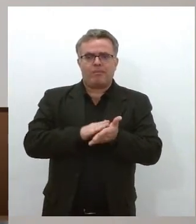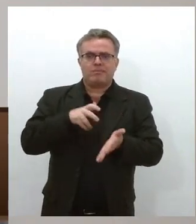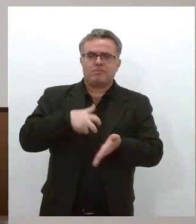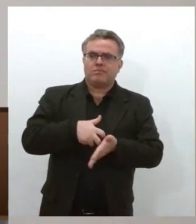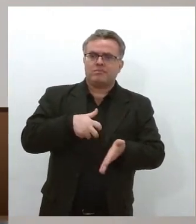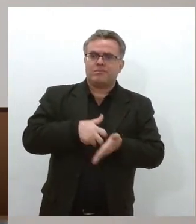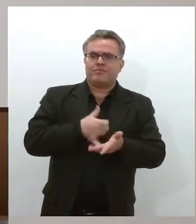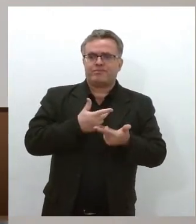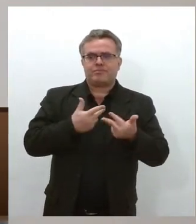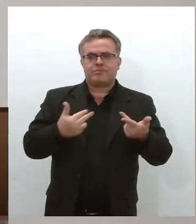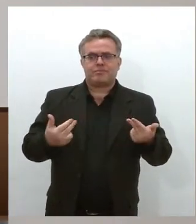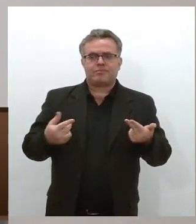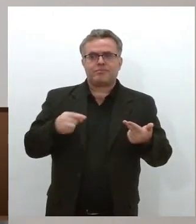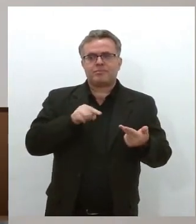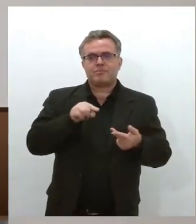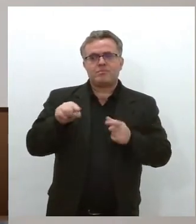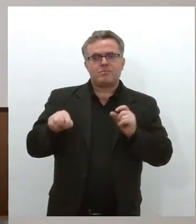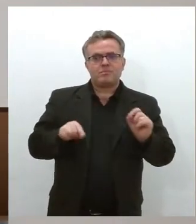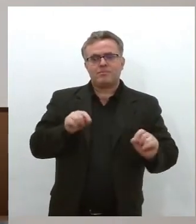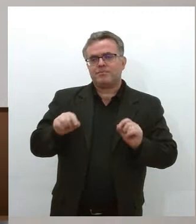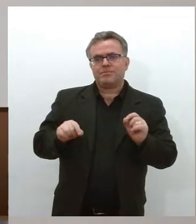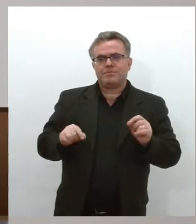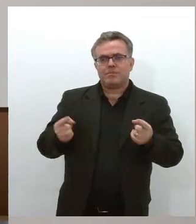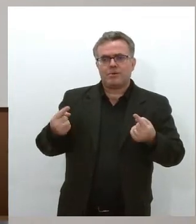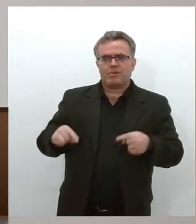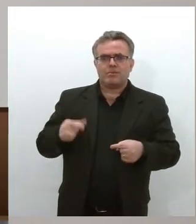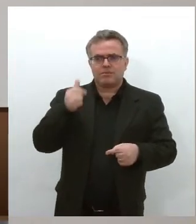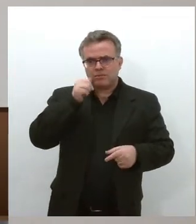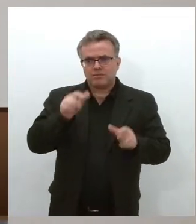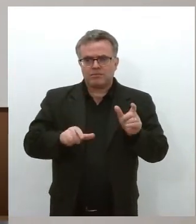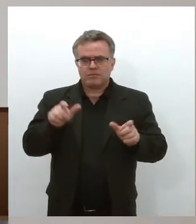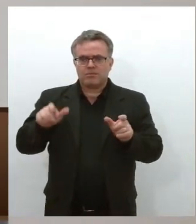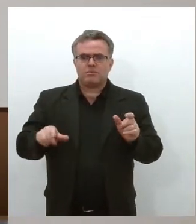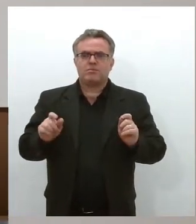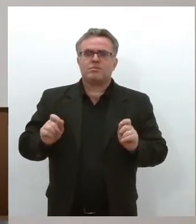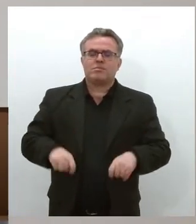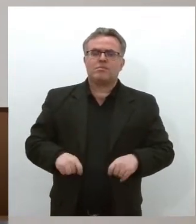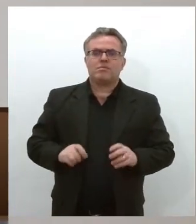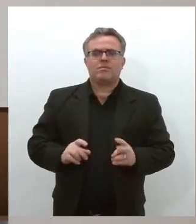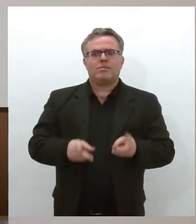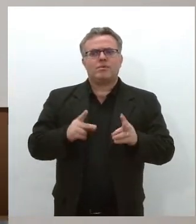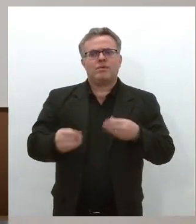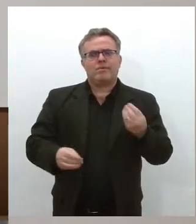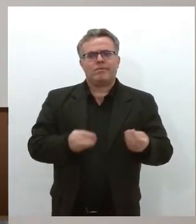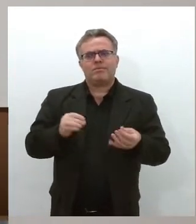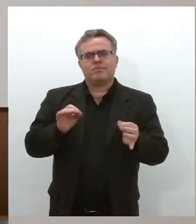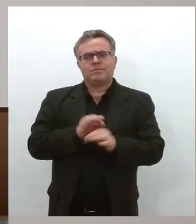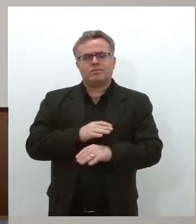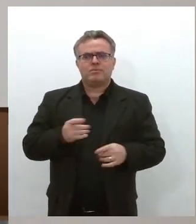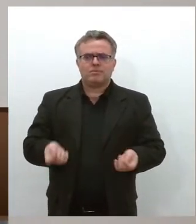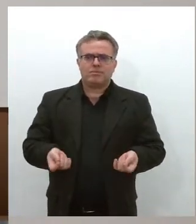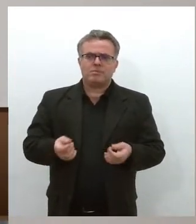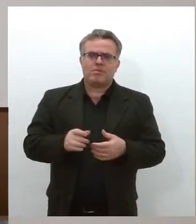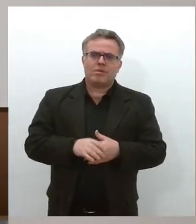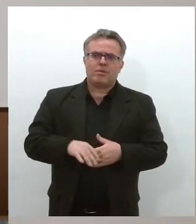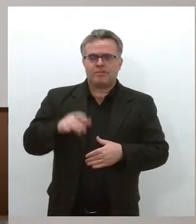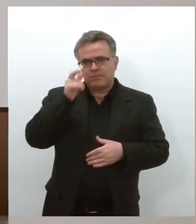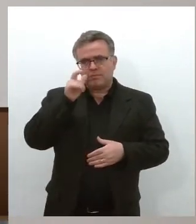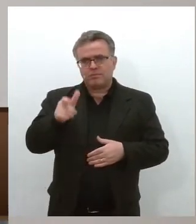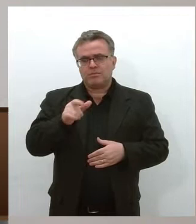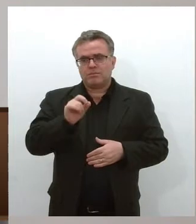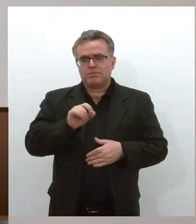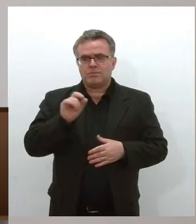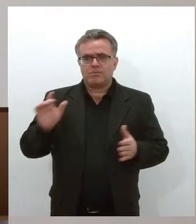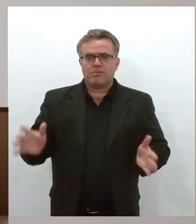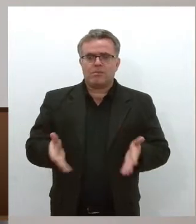a violência política contra as mulheres. E associada a outras legislações, é interessante que a gente ressalte que a violência